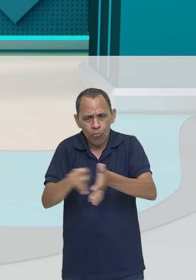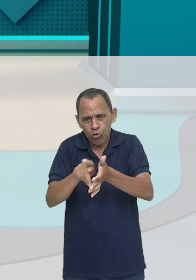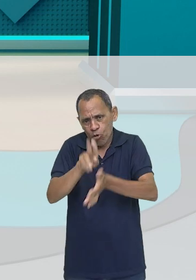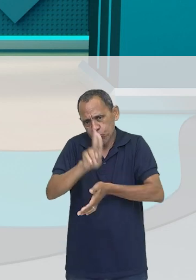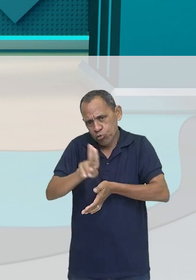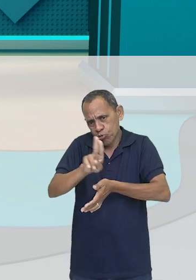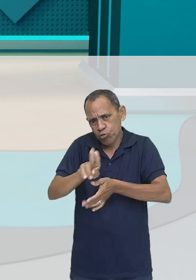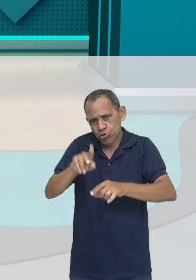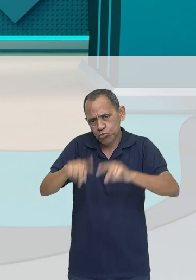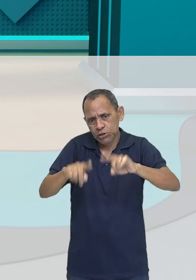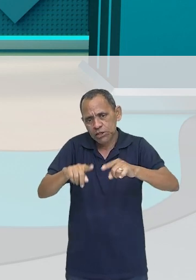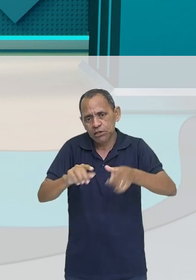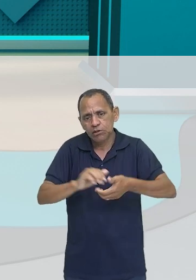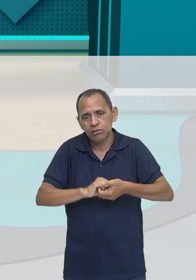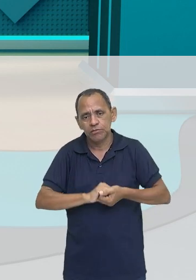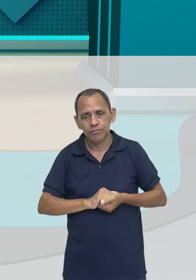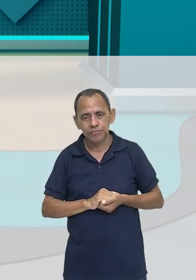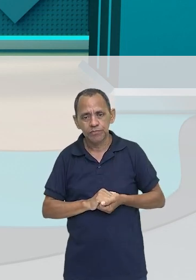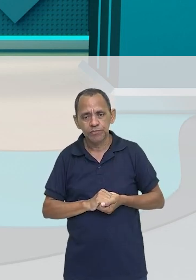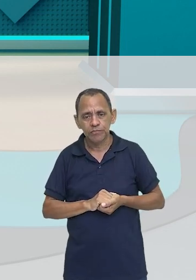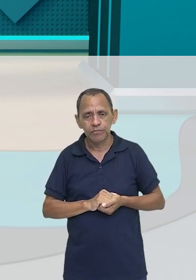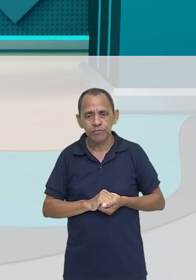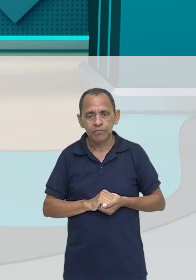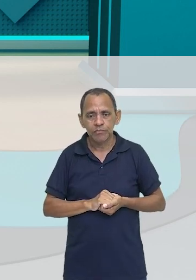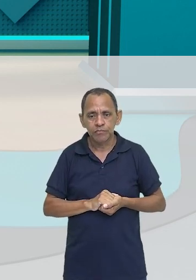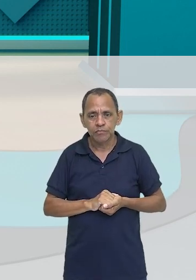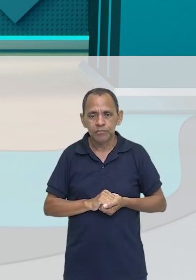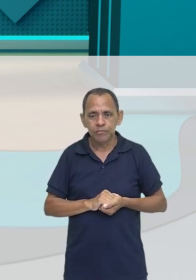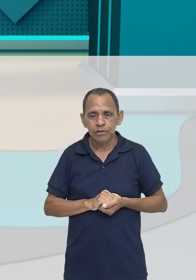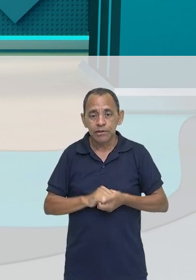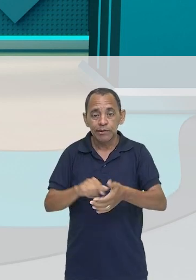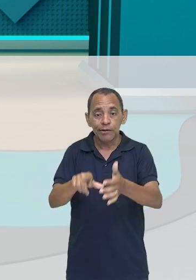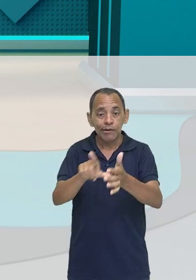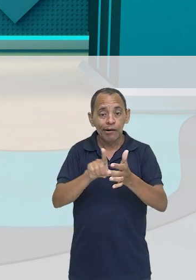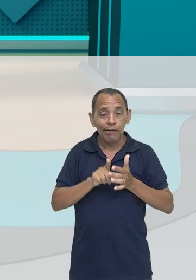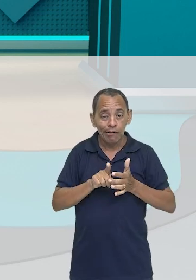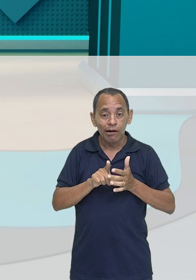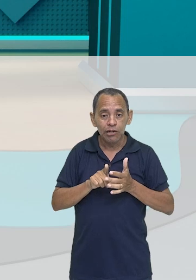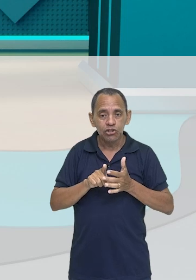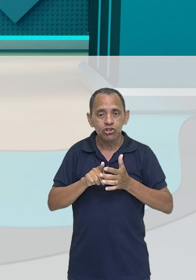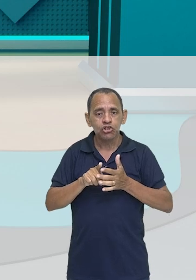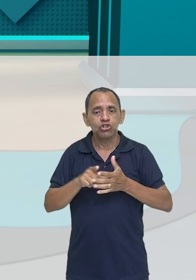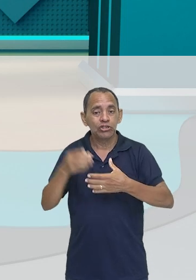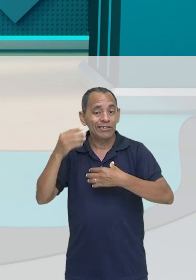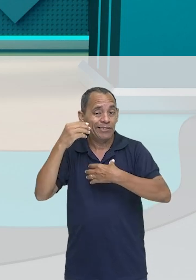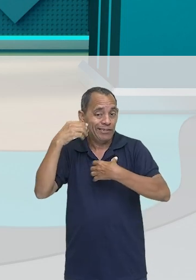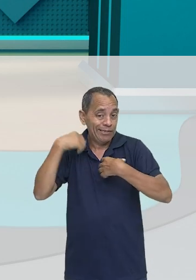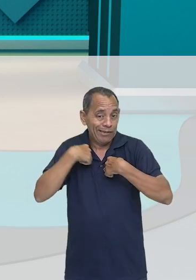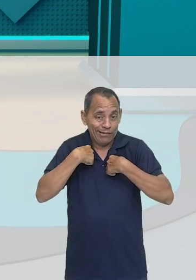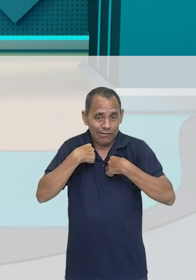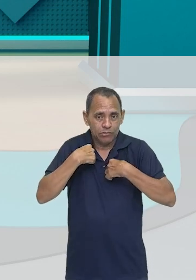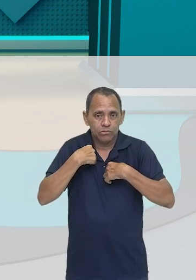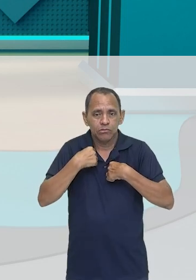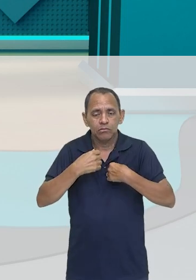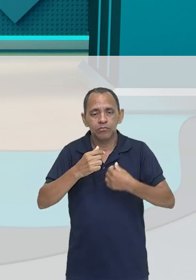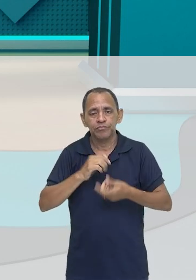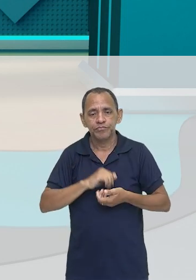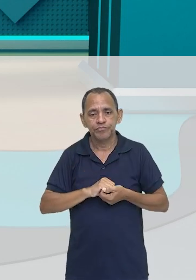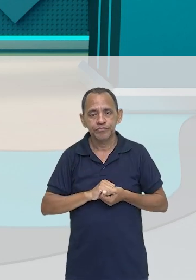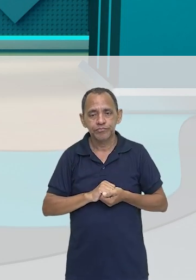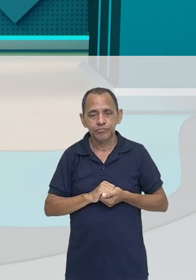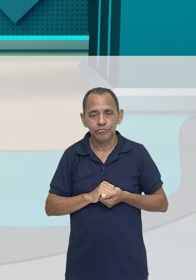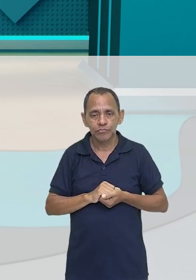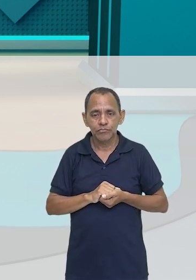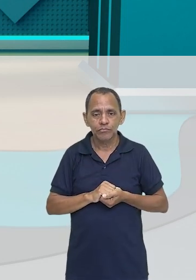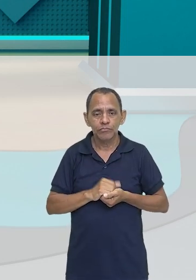Mas antes, vamos começar pela vestimenta antes da armadura, tá bom? Então, a gente começa falando aqui, ó,